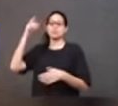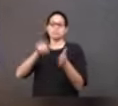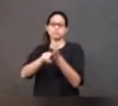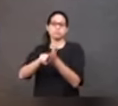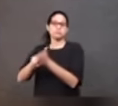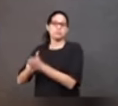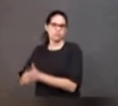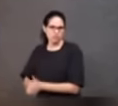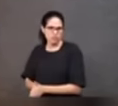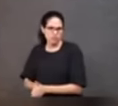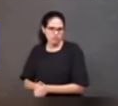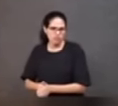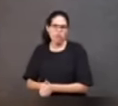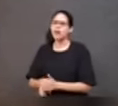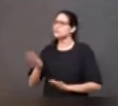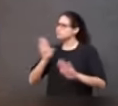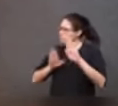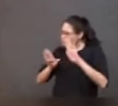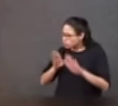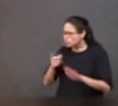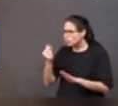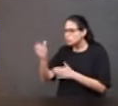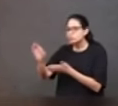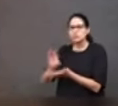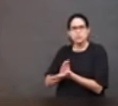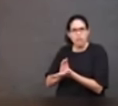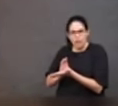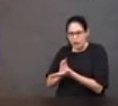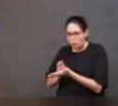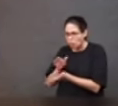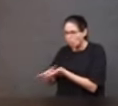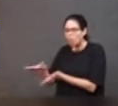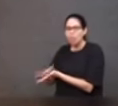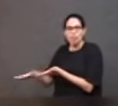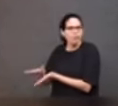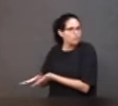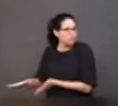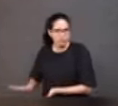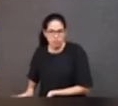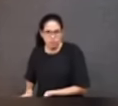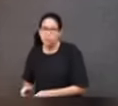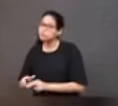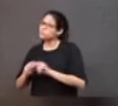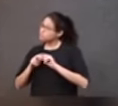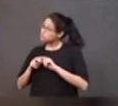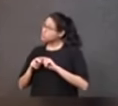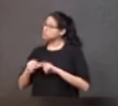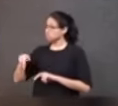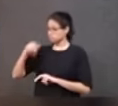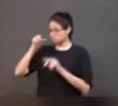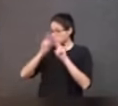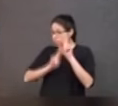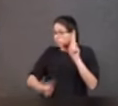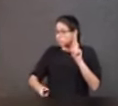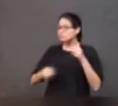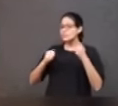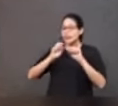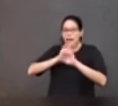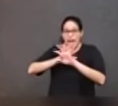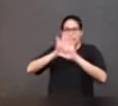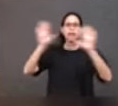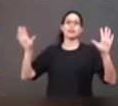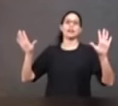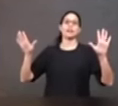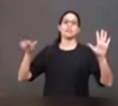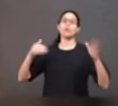bem da gestão dos recursos, não perdemos dinheiro, e por isso a universidade precisa ter claro que a eleição de agora se